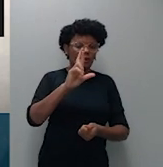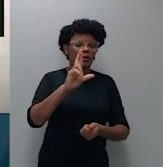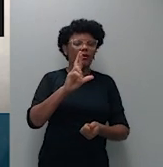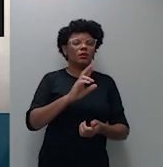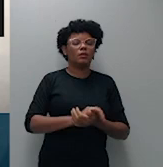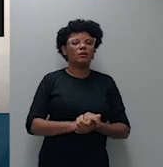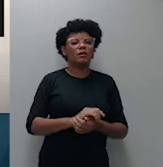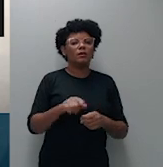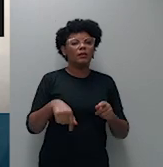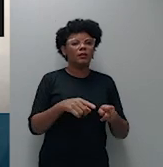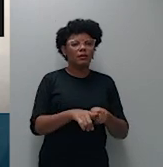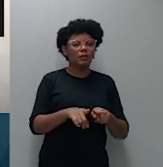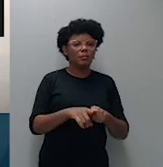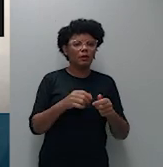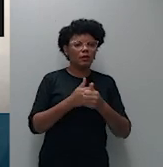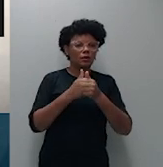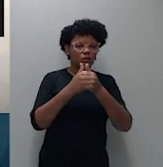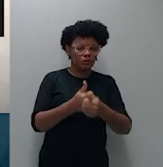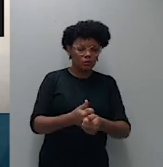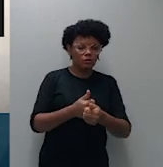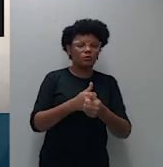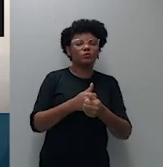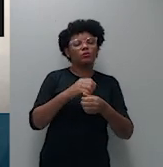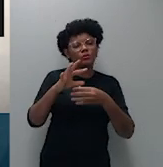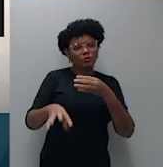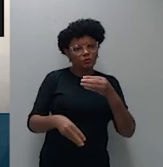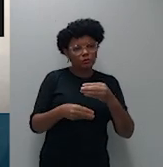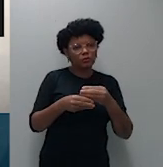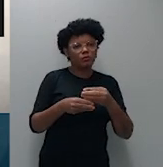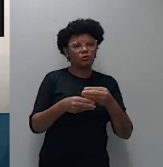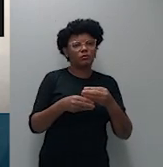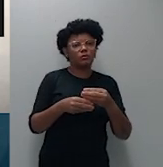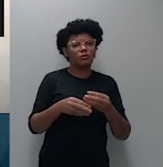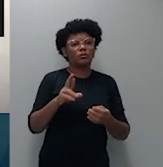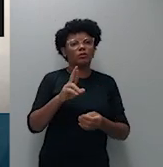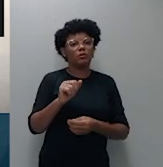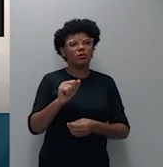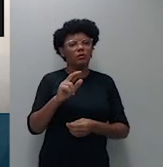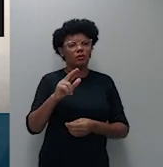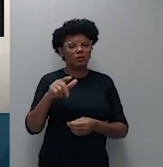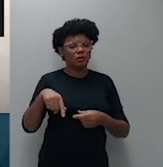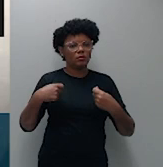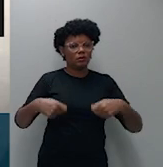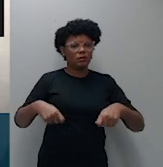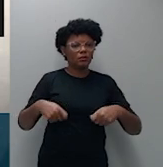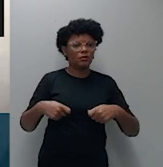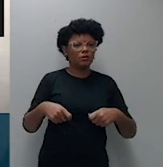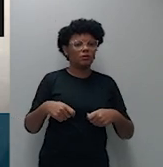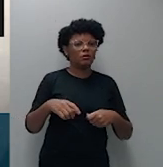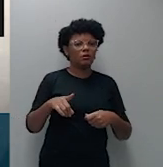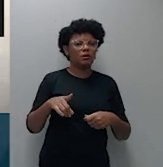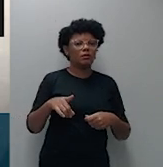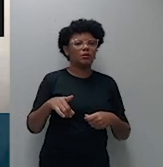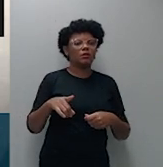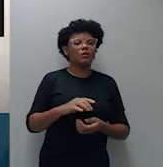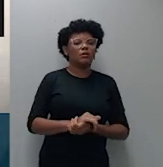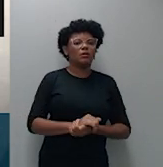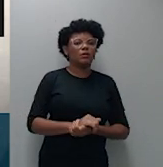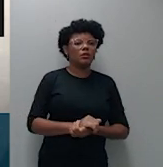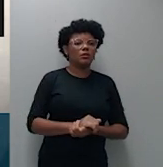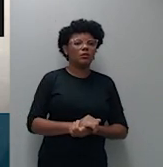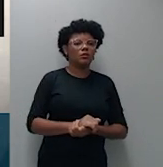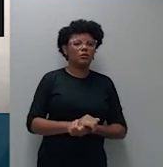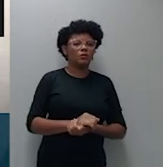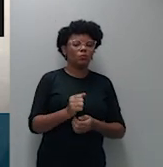acompanhando as ponderações feitas pelo Ministro Raul Araújo quanto a necessidade de se determinar um cuidado é